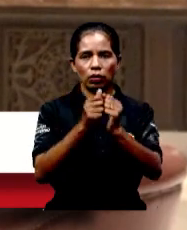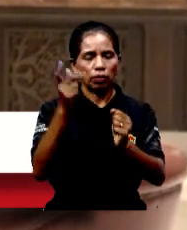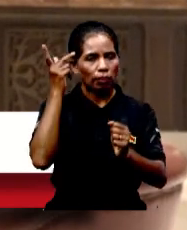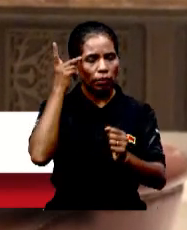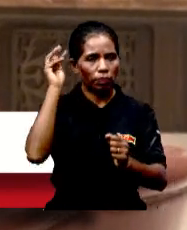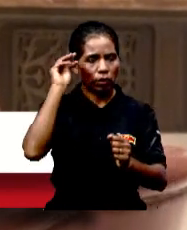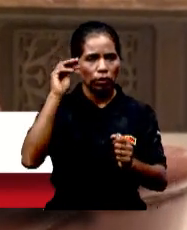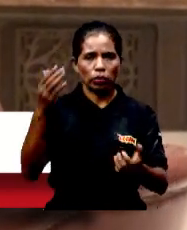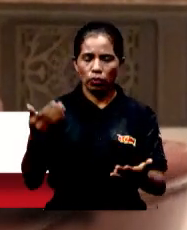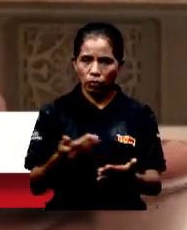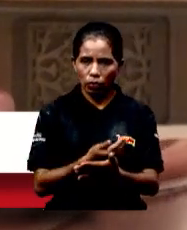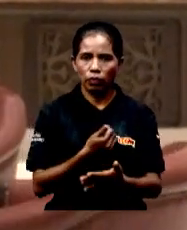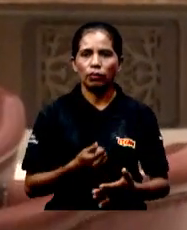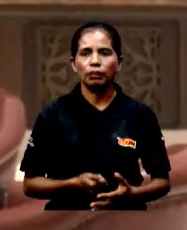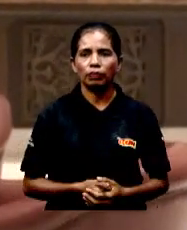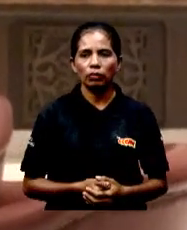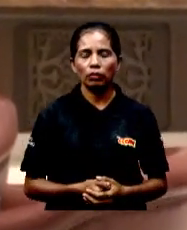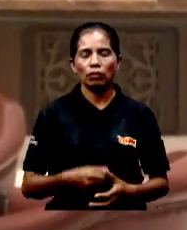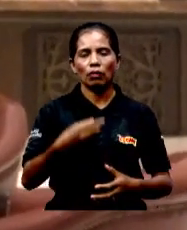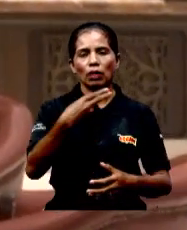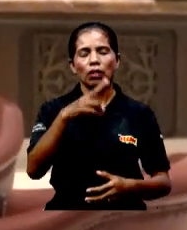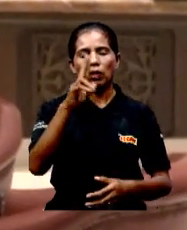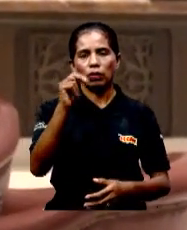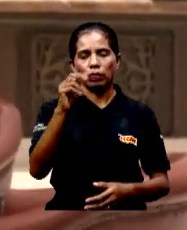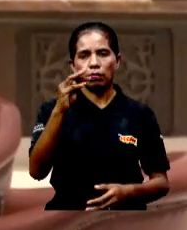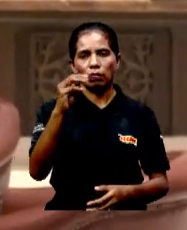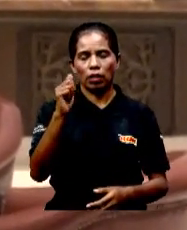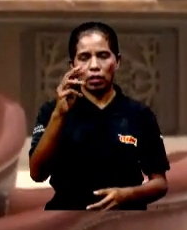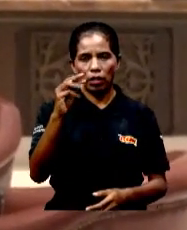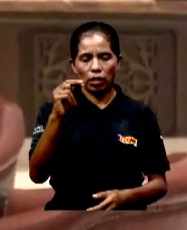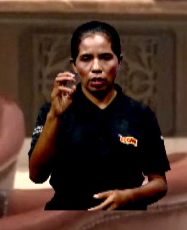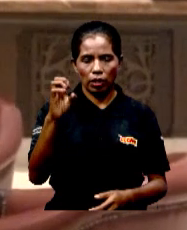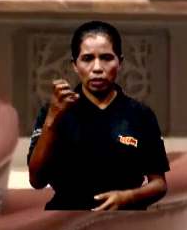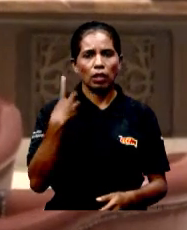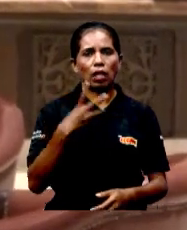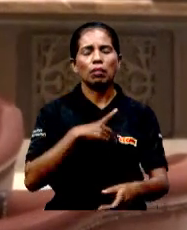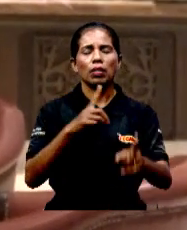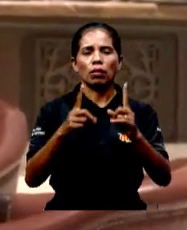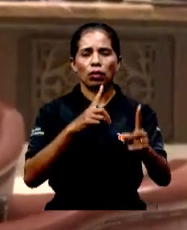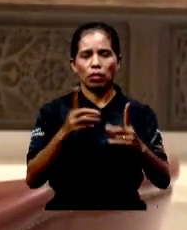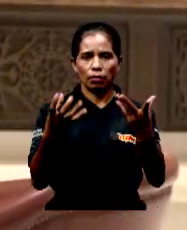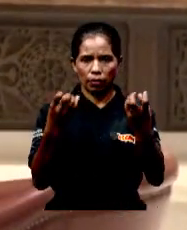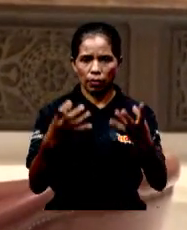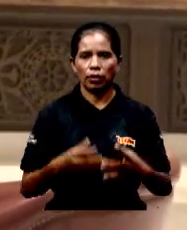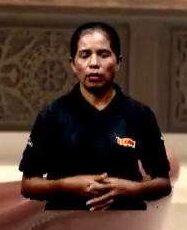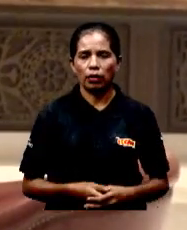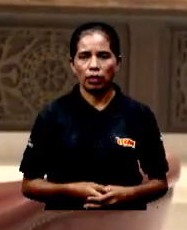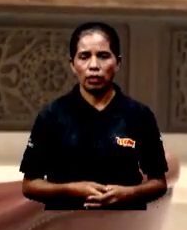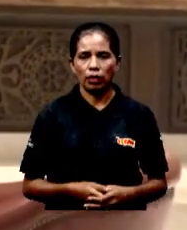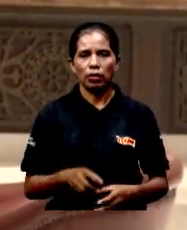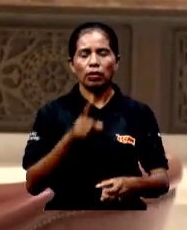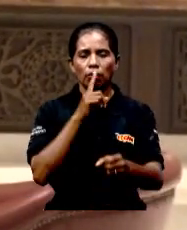ministro fon humanet e be ami colia bot lubo kida